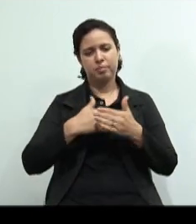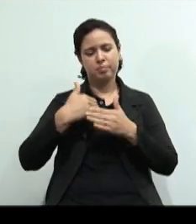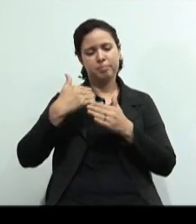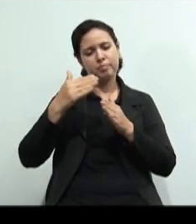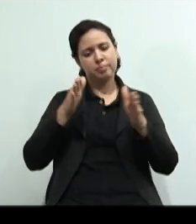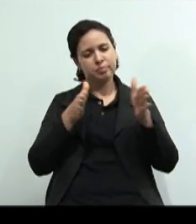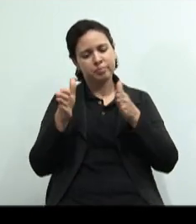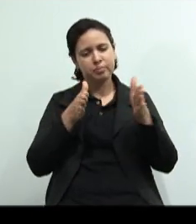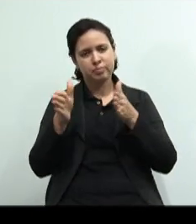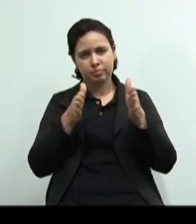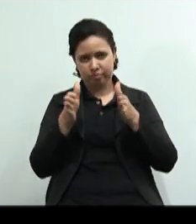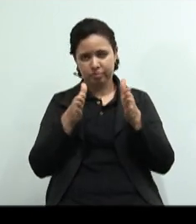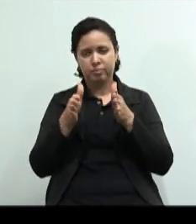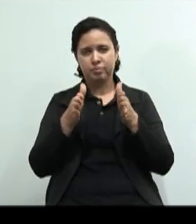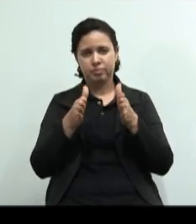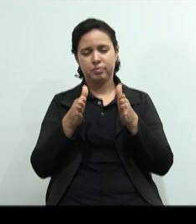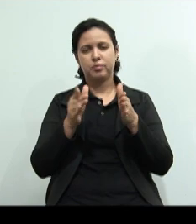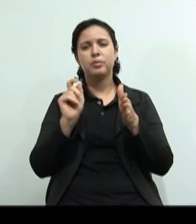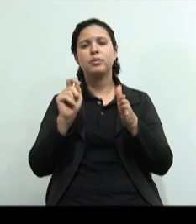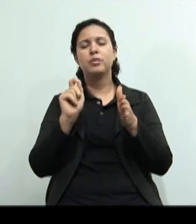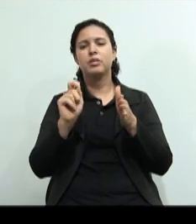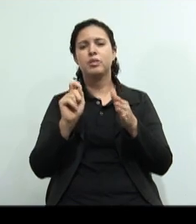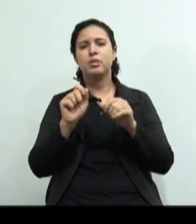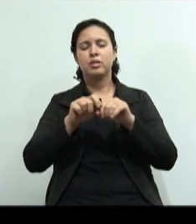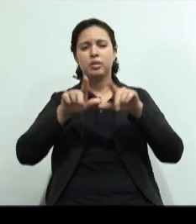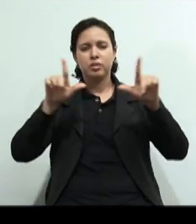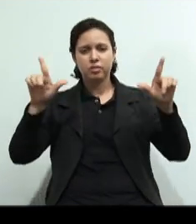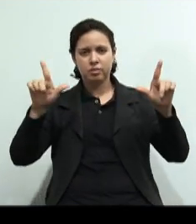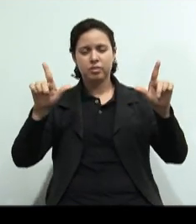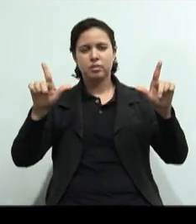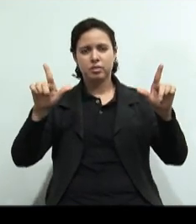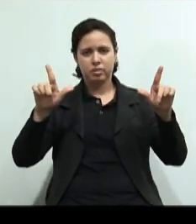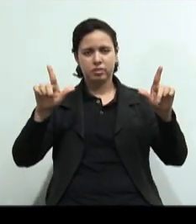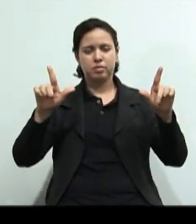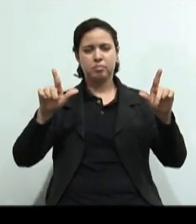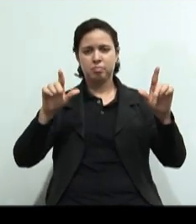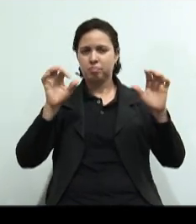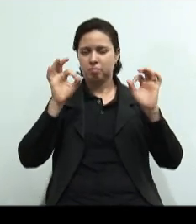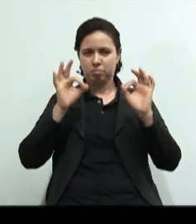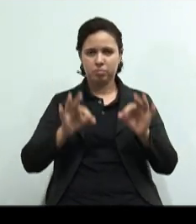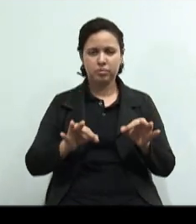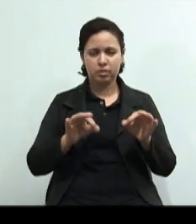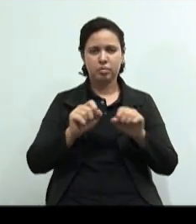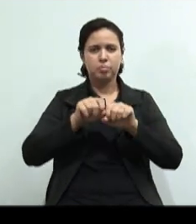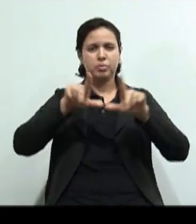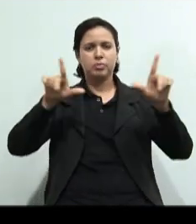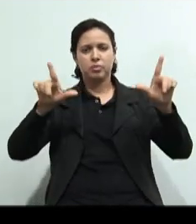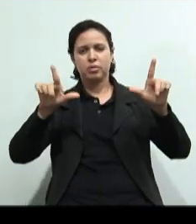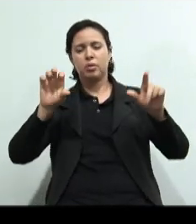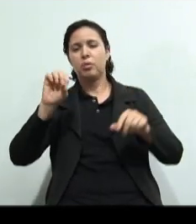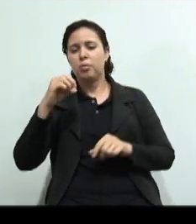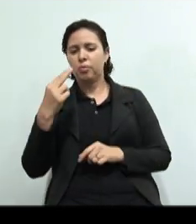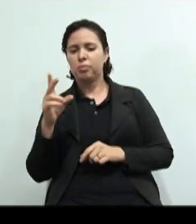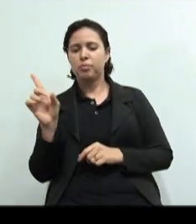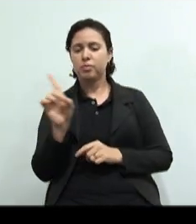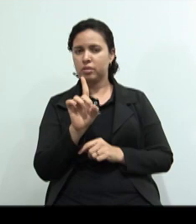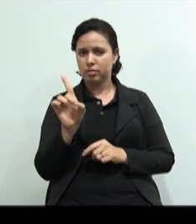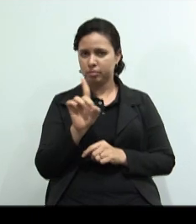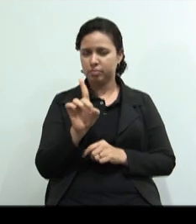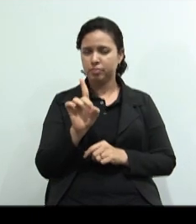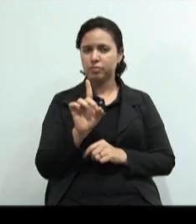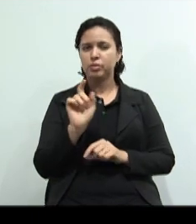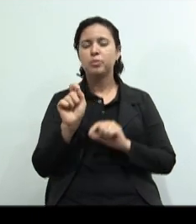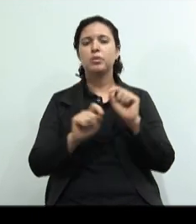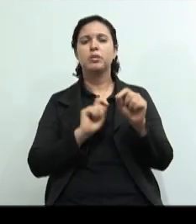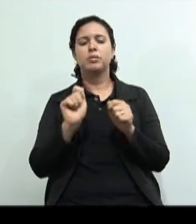em que ela liga, está funcionando? Sim, está funcionando. Ou então, não está funcionando, o que que eu